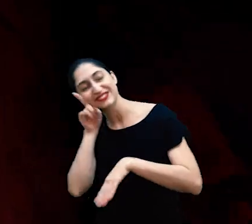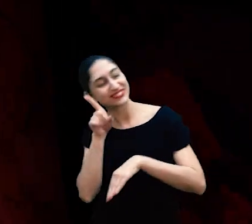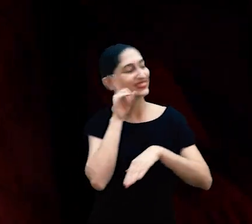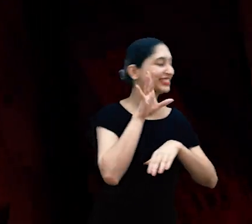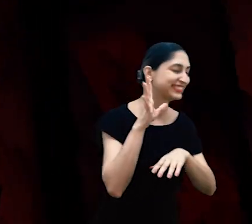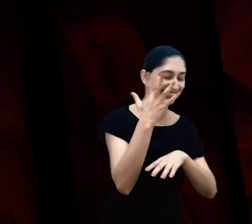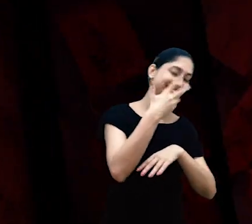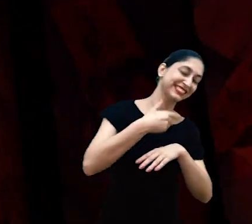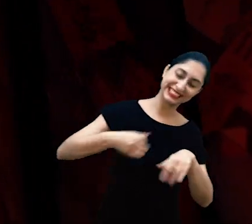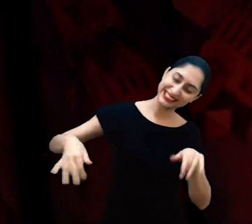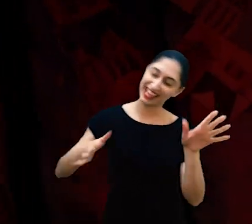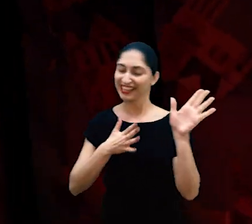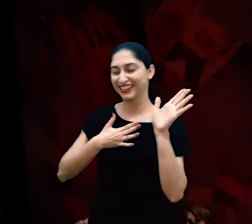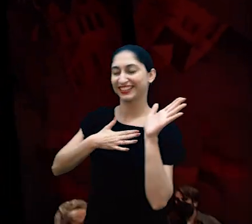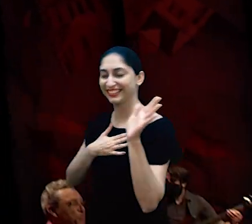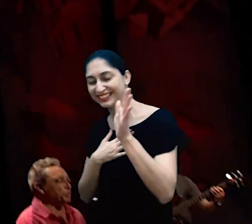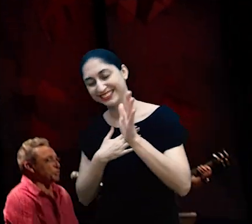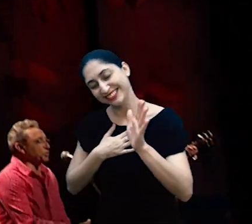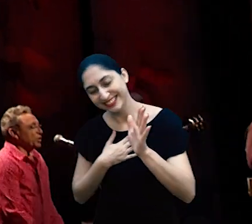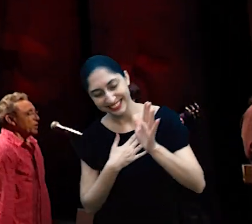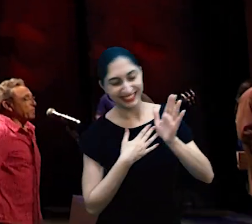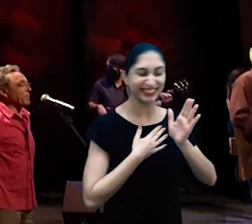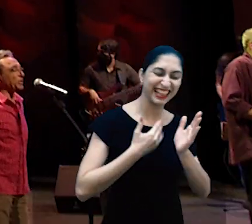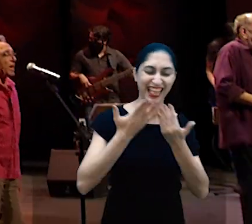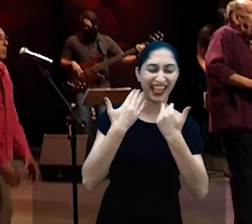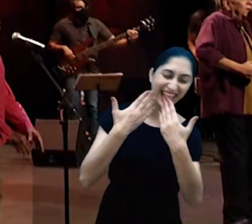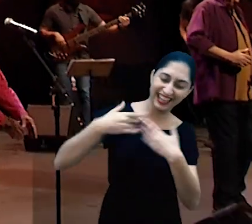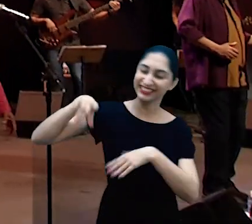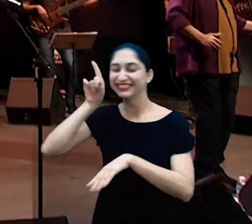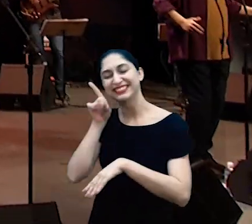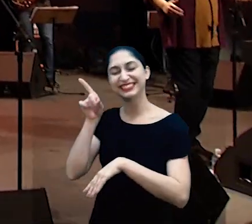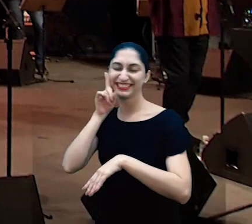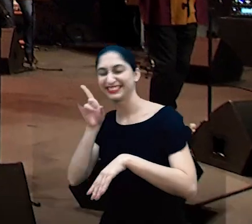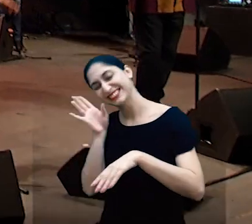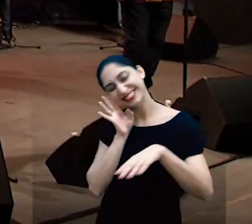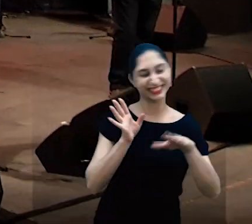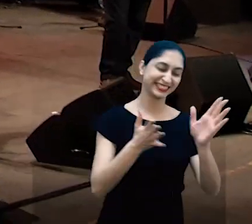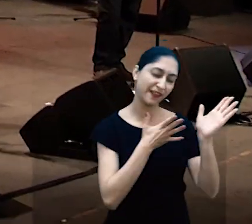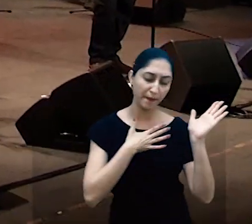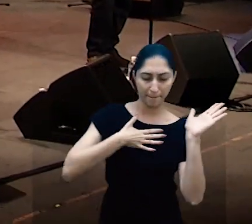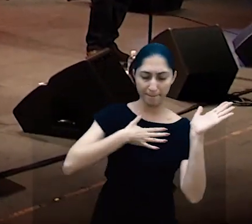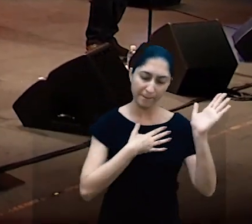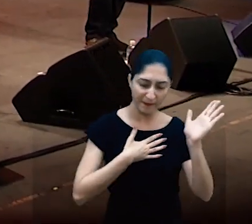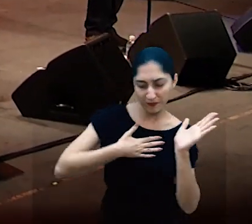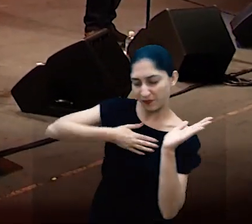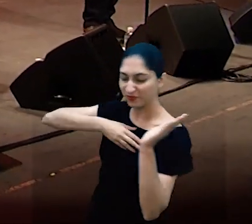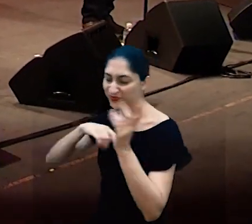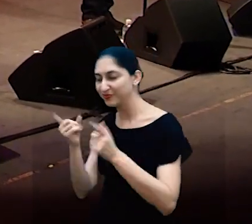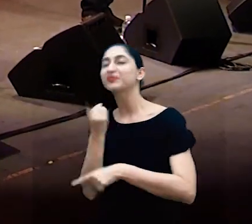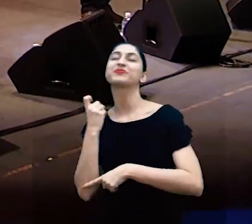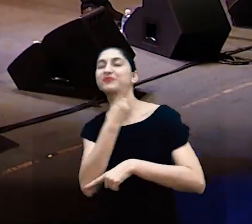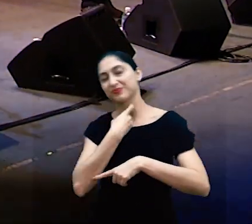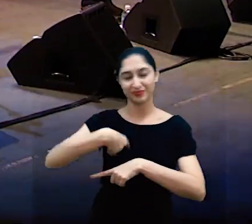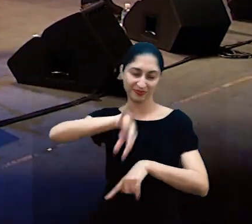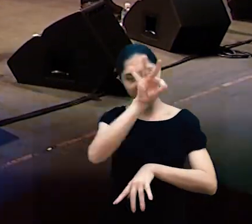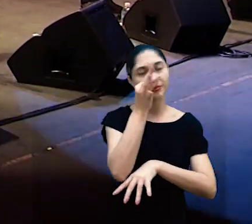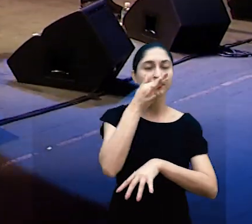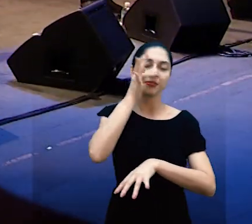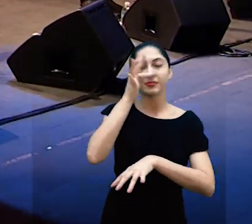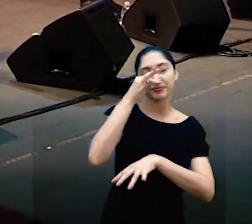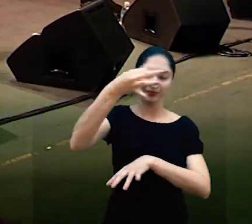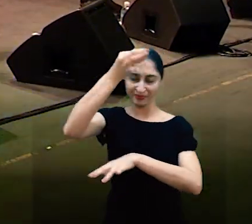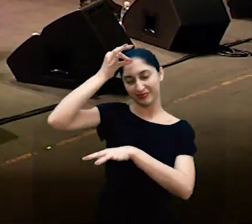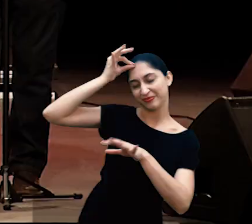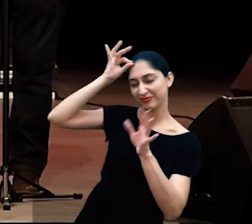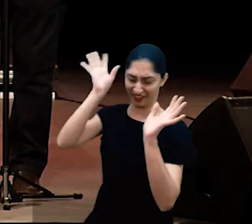forró, ai ai, ui, pimenta morena aqui no forró, Bota água de cheiro, flor no cabelo e cai